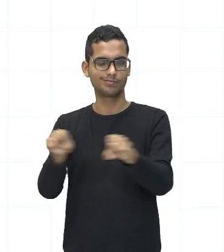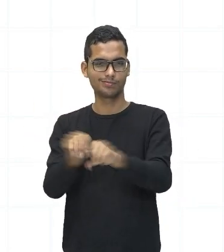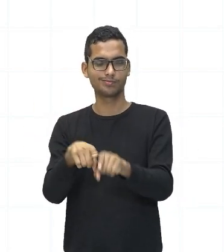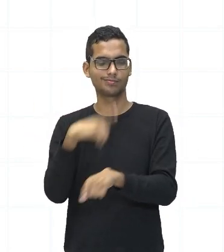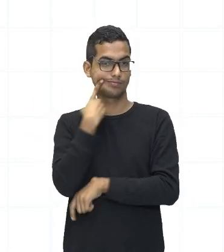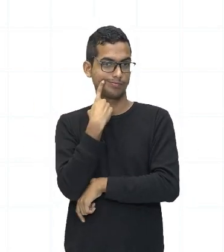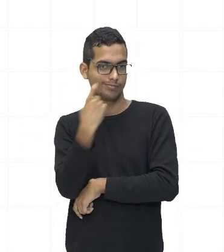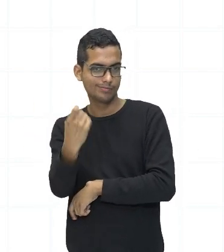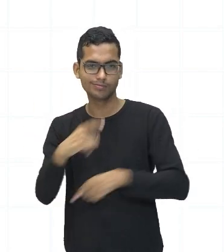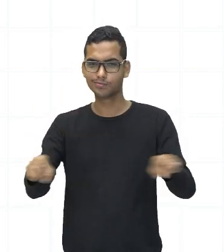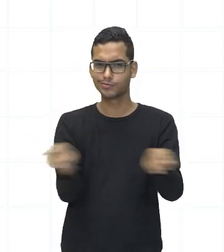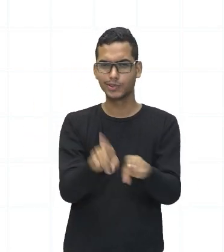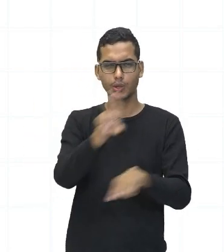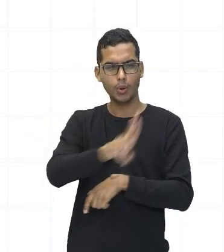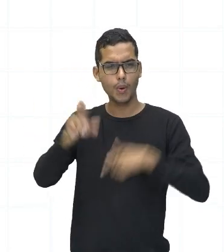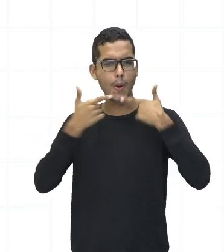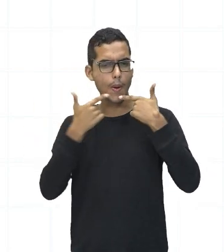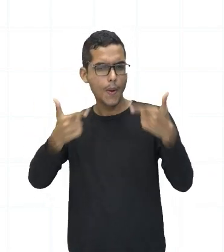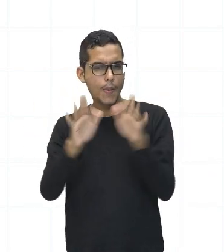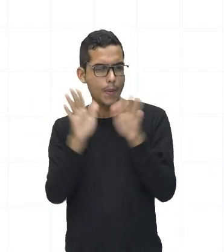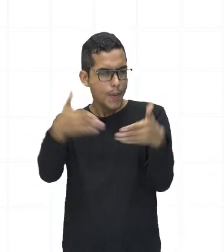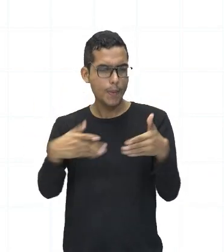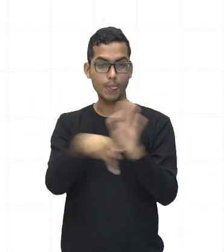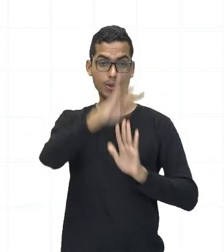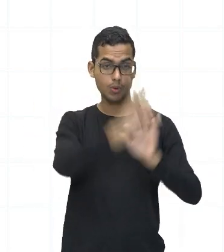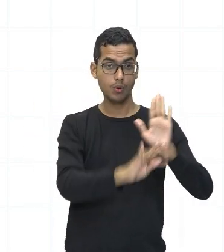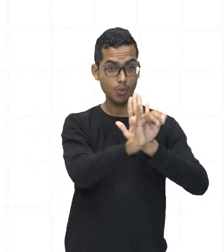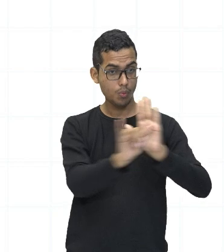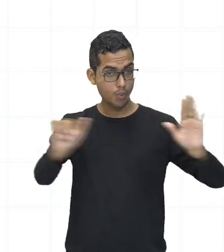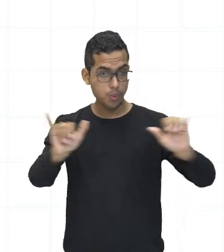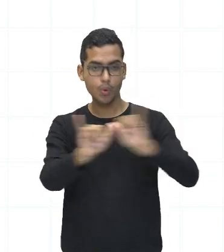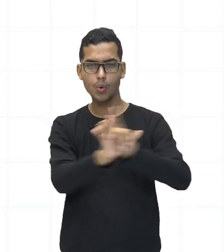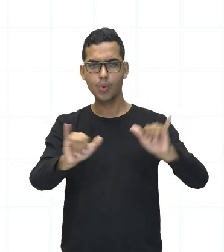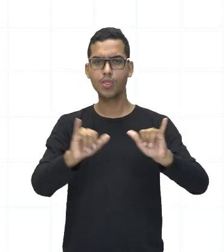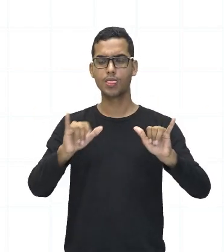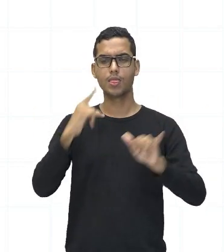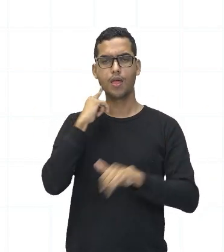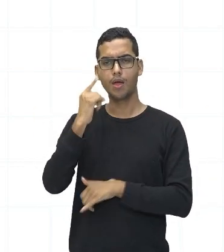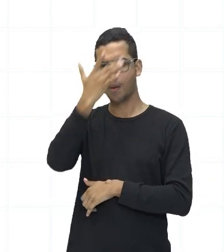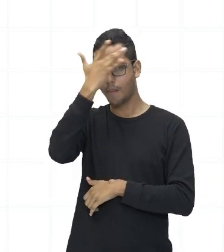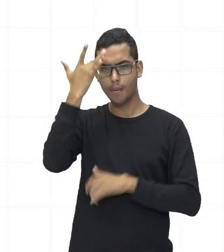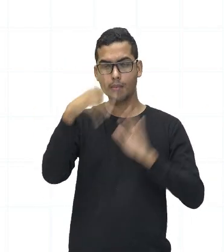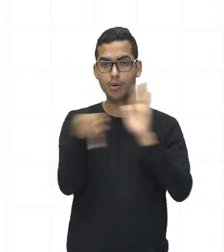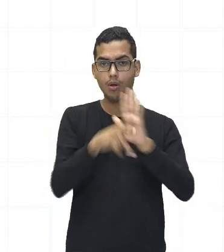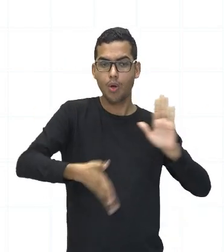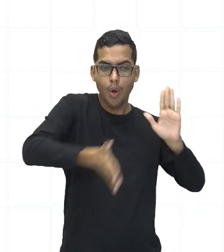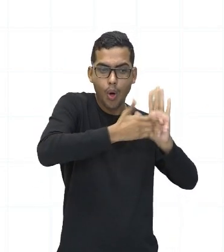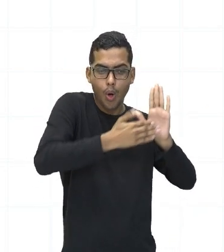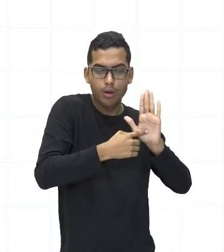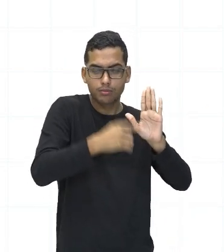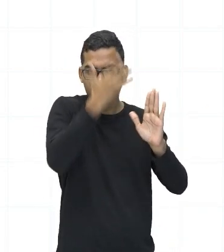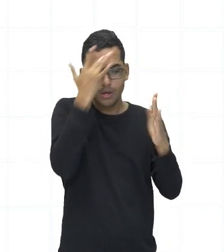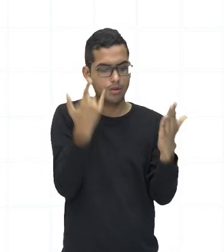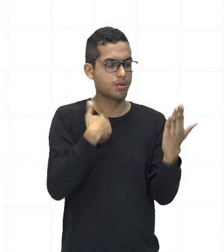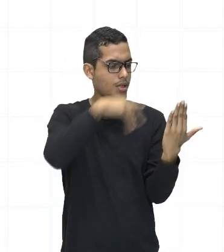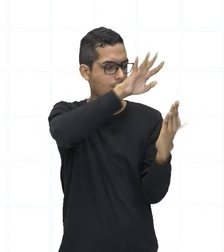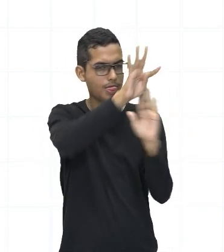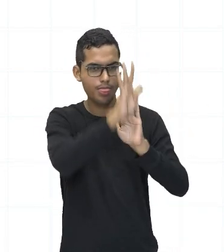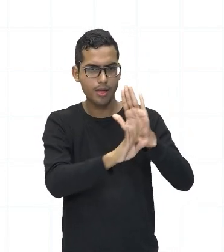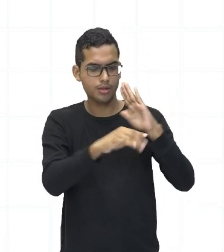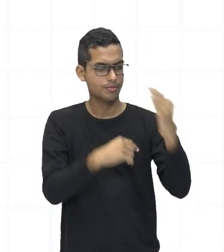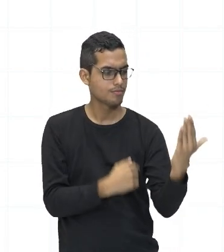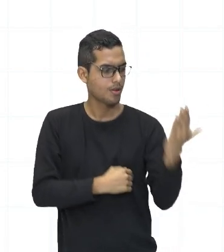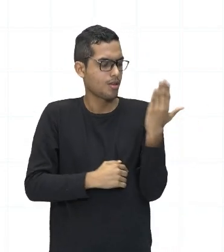uma linguagem específica, o texto publicitário propõe levar o receptor, né, aquele que recebe o texto, que lê o texto